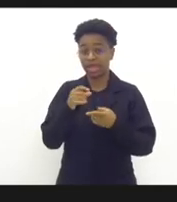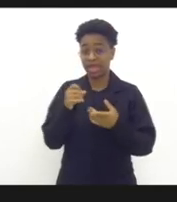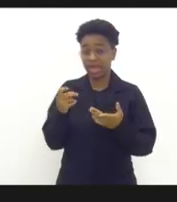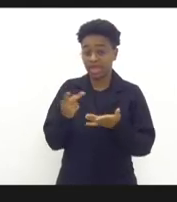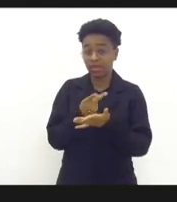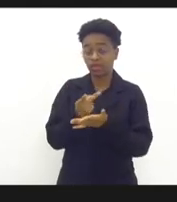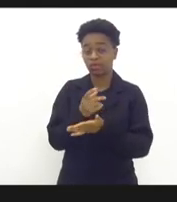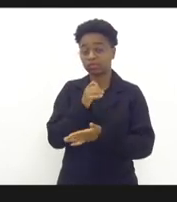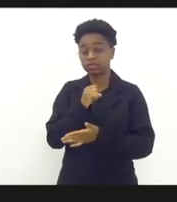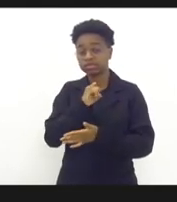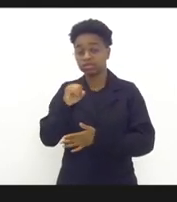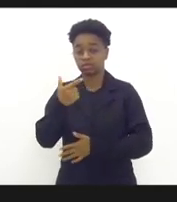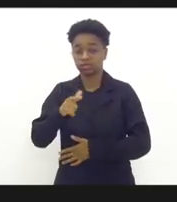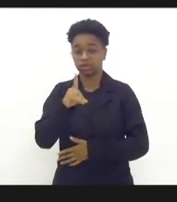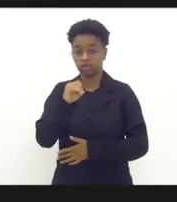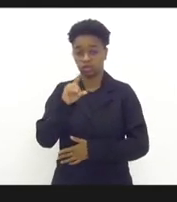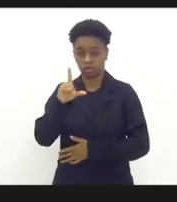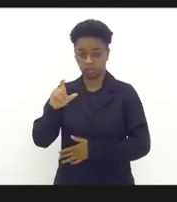dolo.